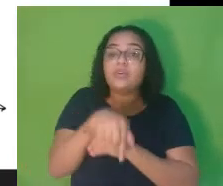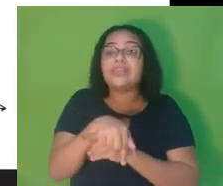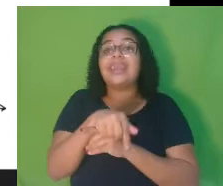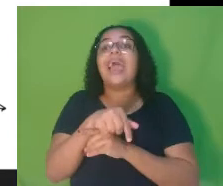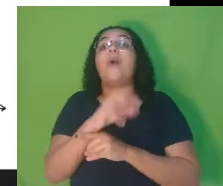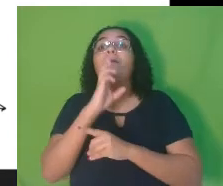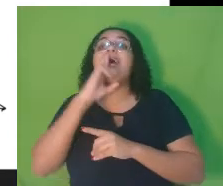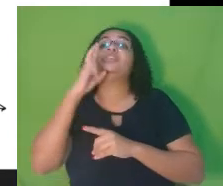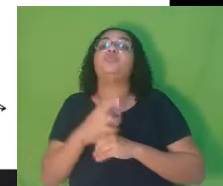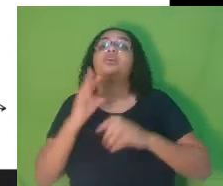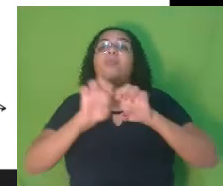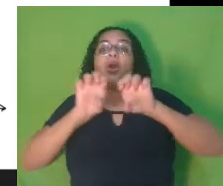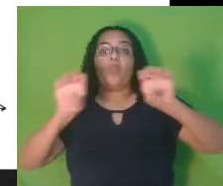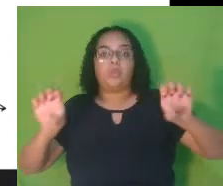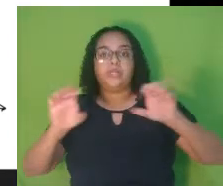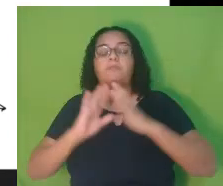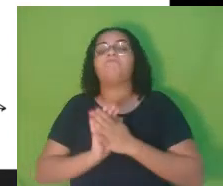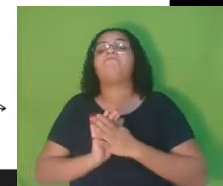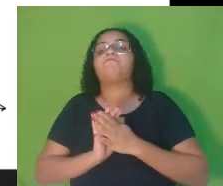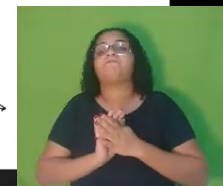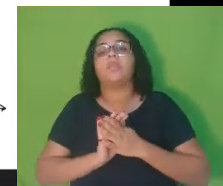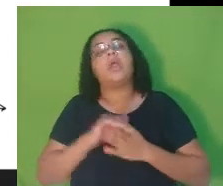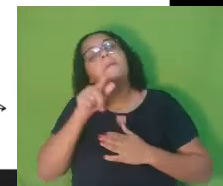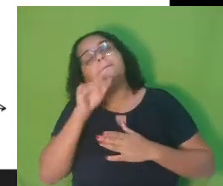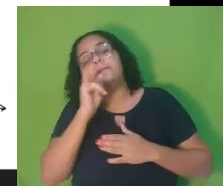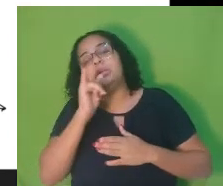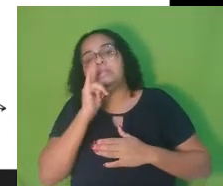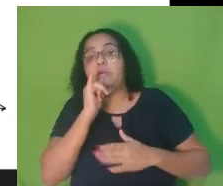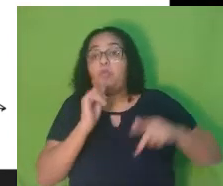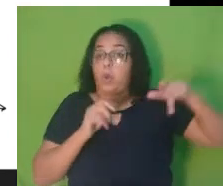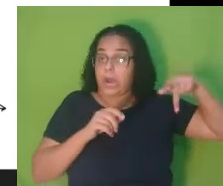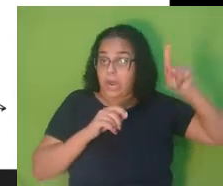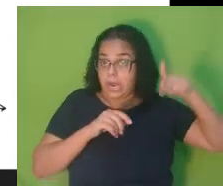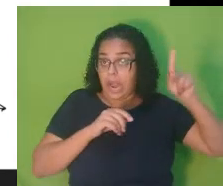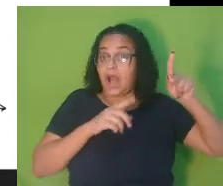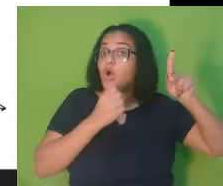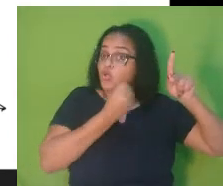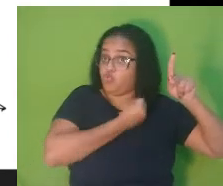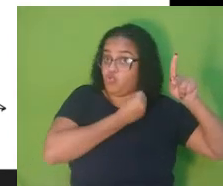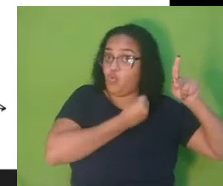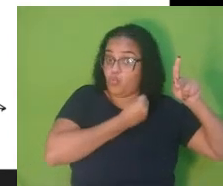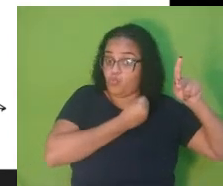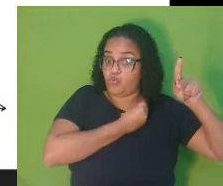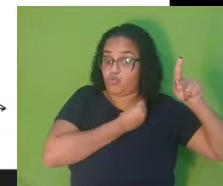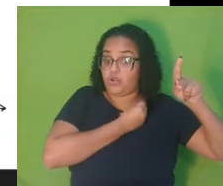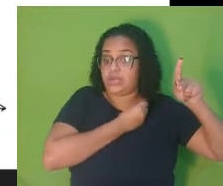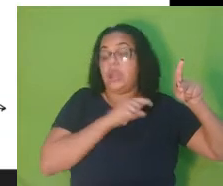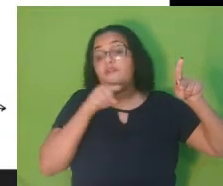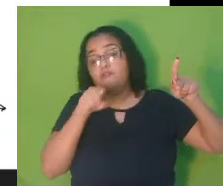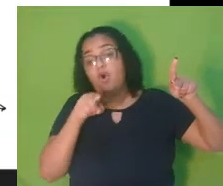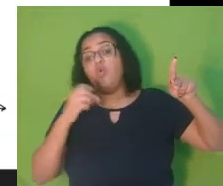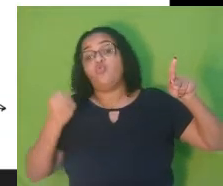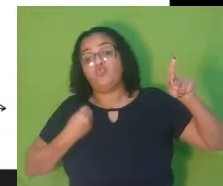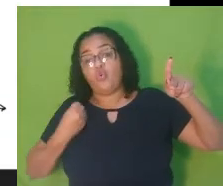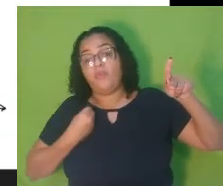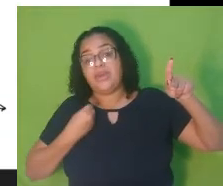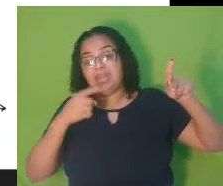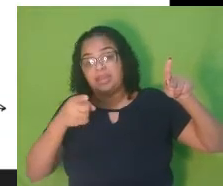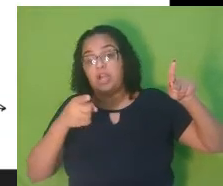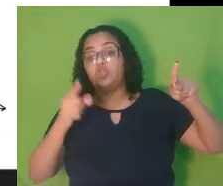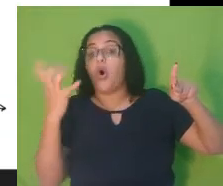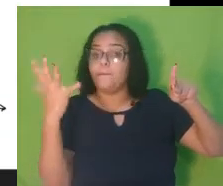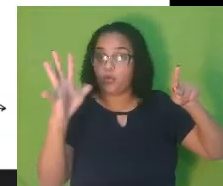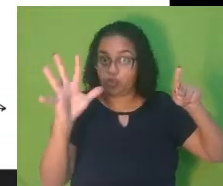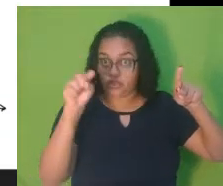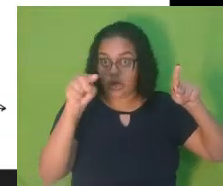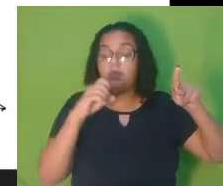para a equação. Por exemplo, se o K, ao invés de ser esse número aqui, for esse número aqui, que